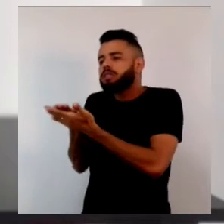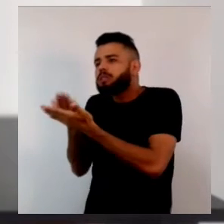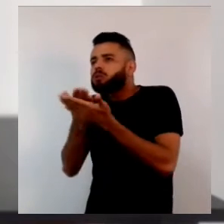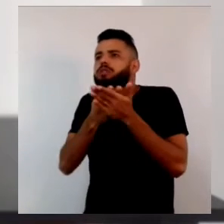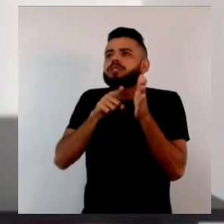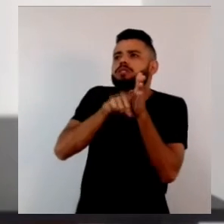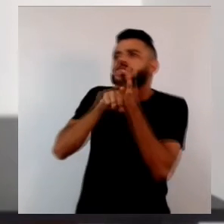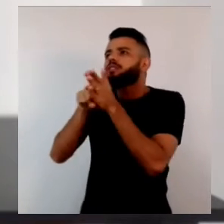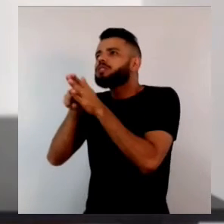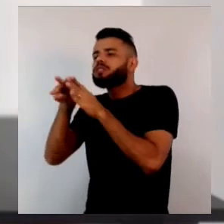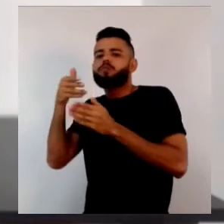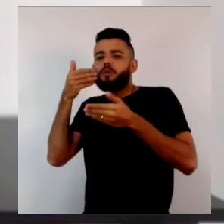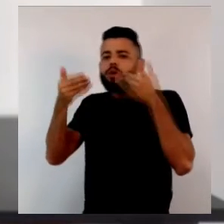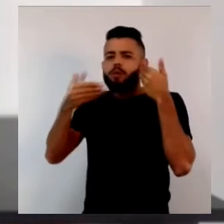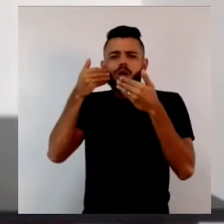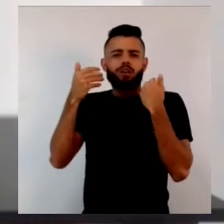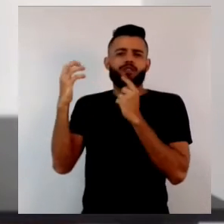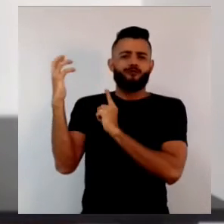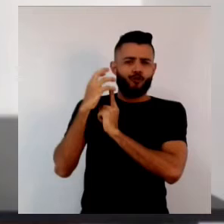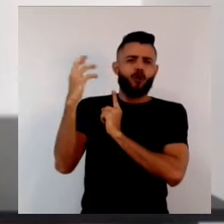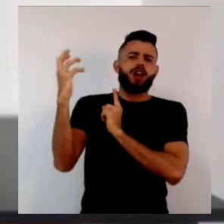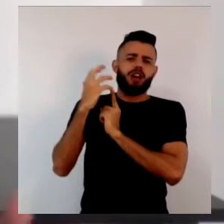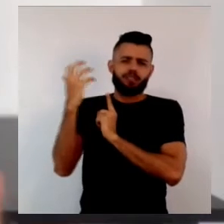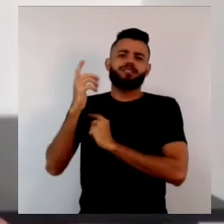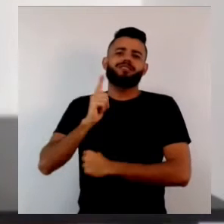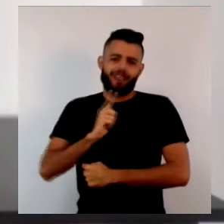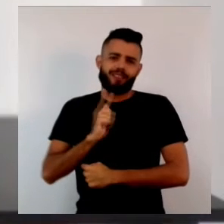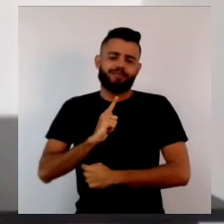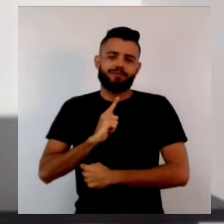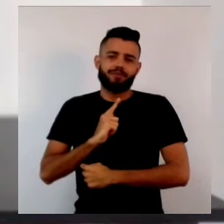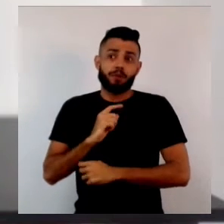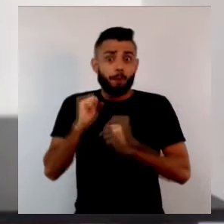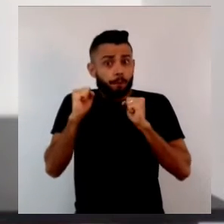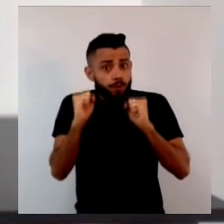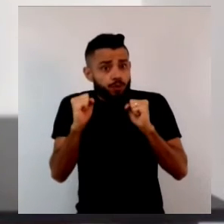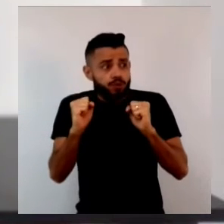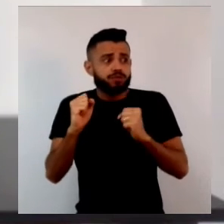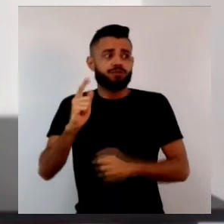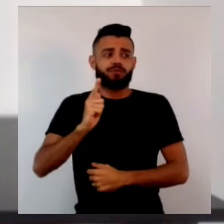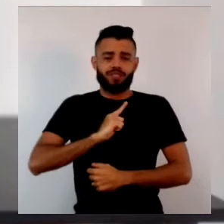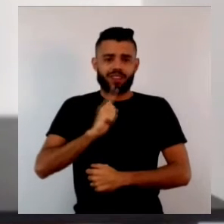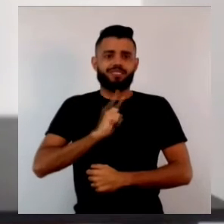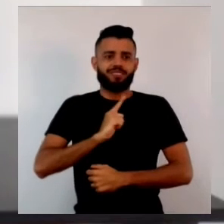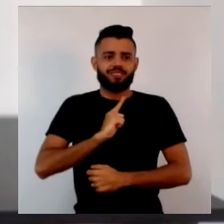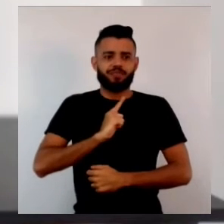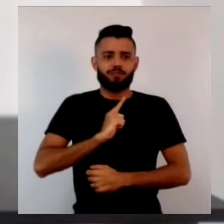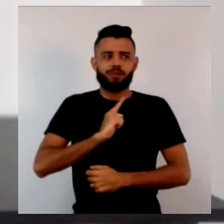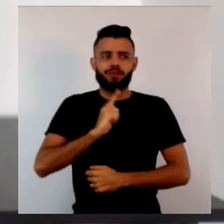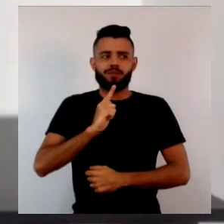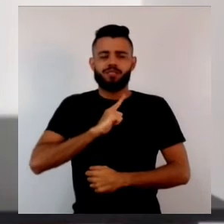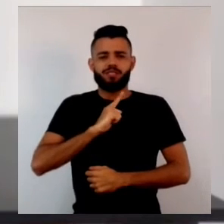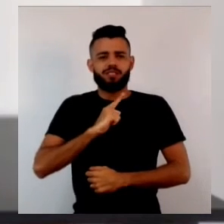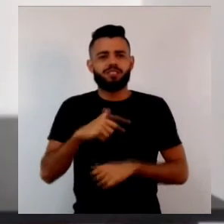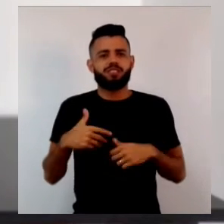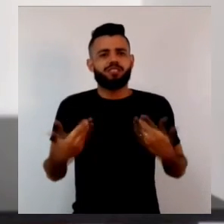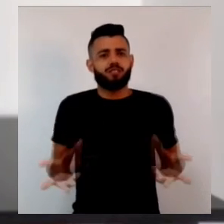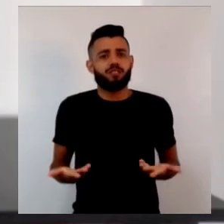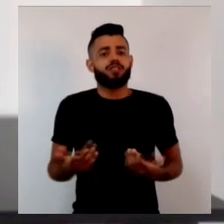cuidado. Então, é possível? Não é possível. O jornalismo, na minha visão, ele tem que buscar uma